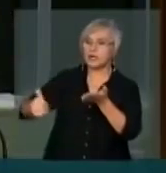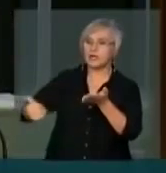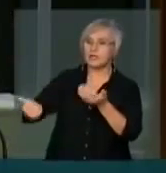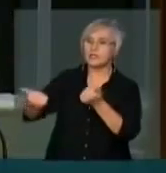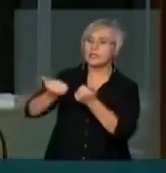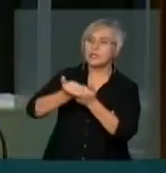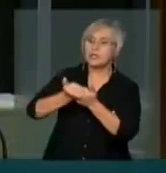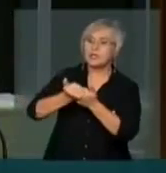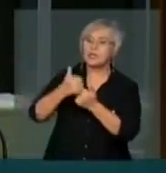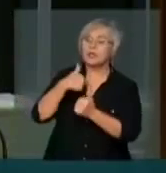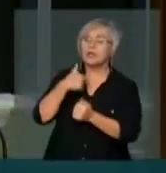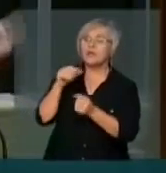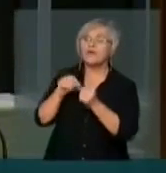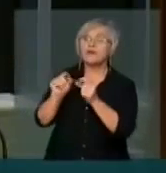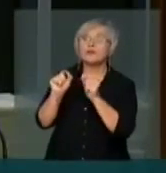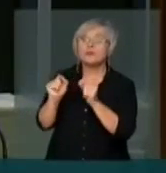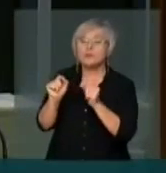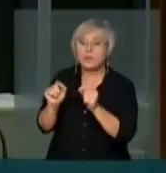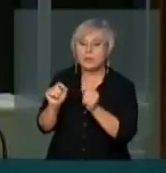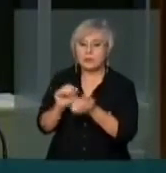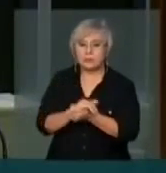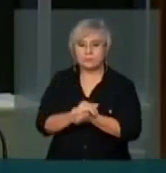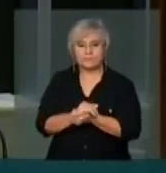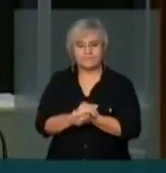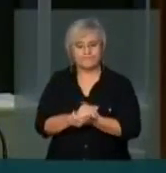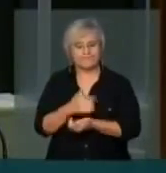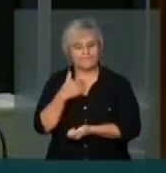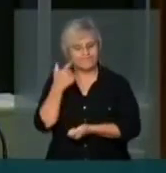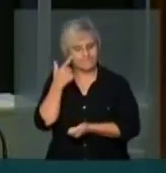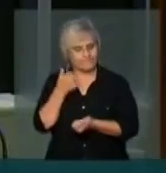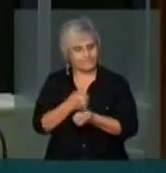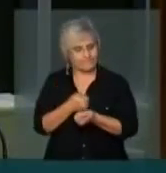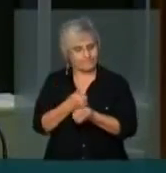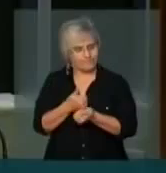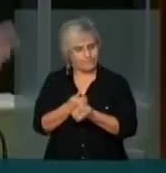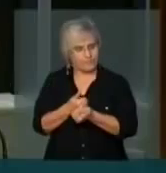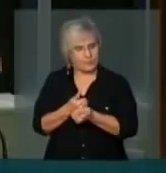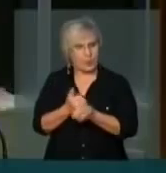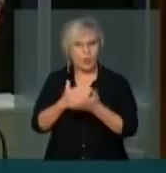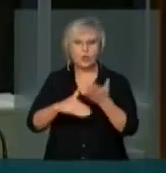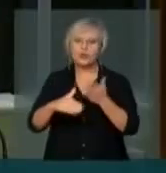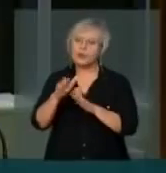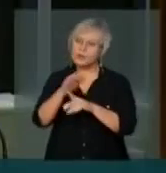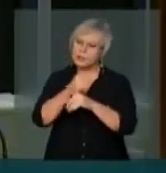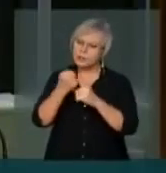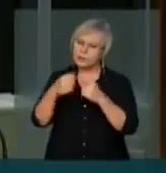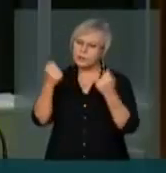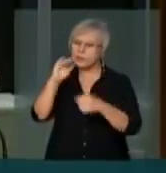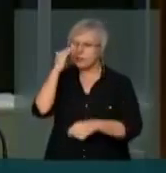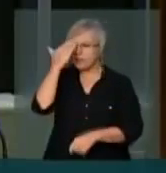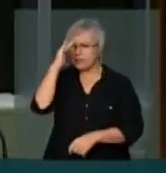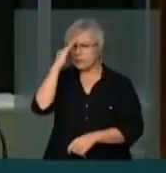eu reflito este problema, é para que a sociedade compreenda que nós temos que